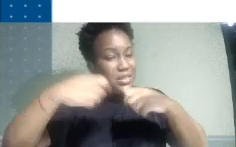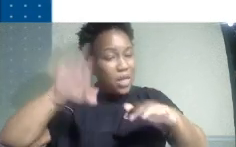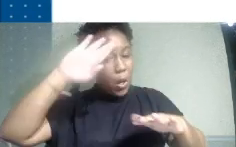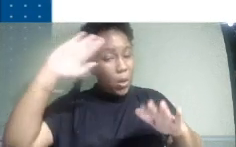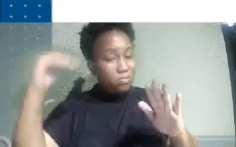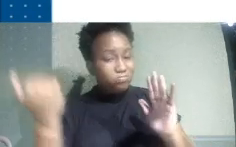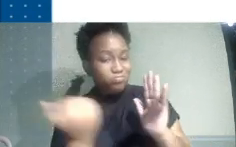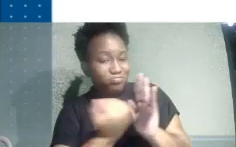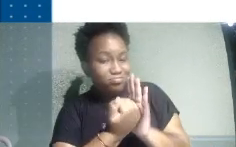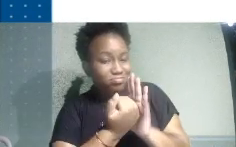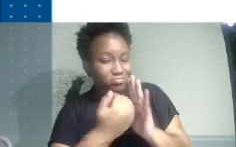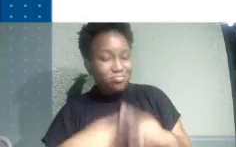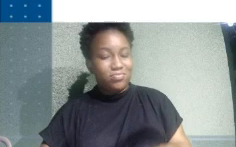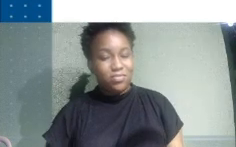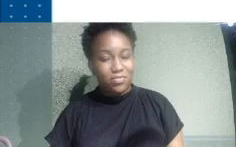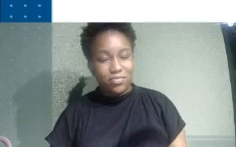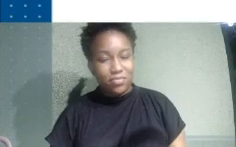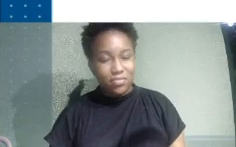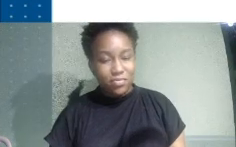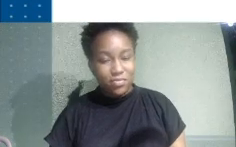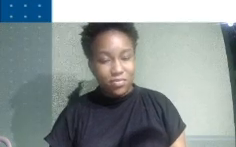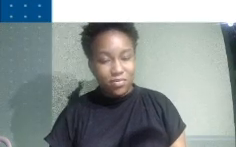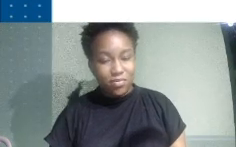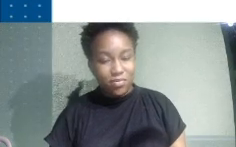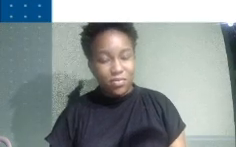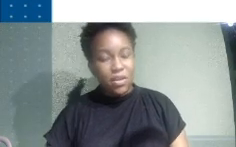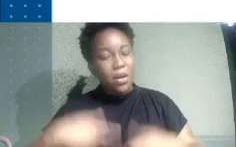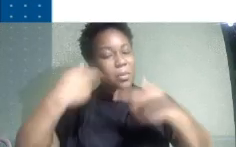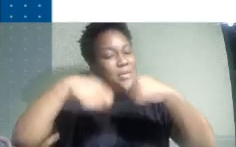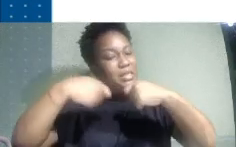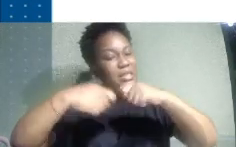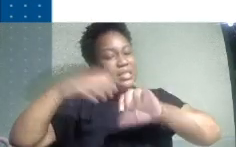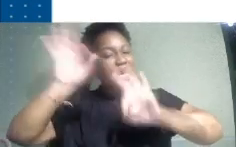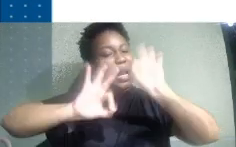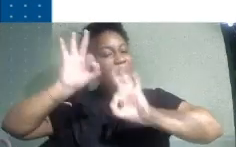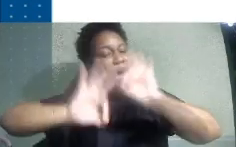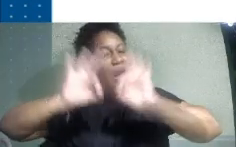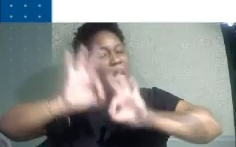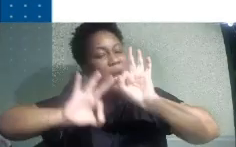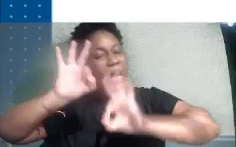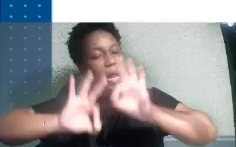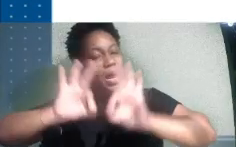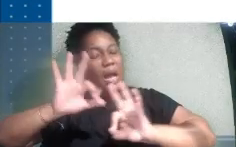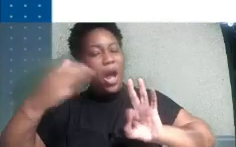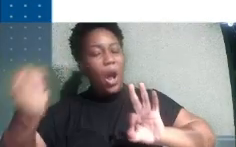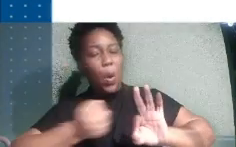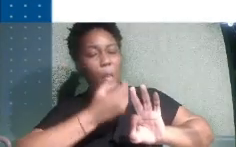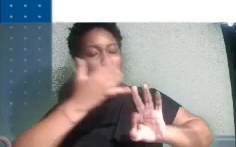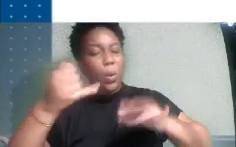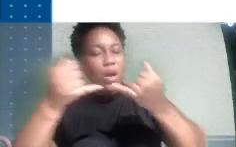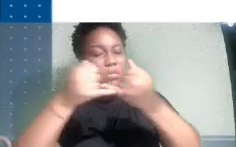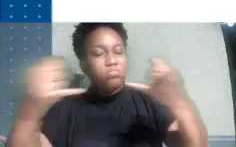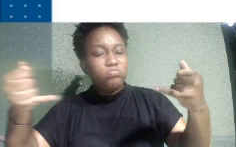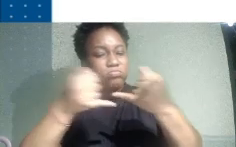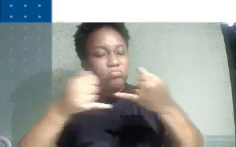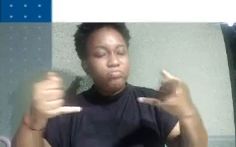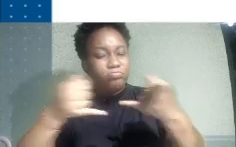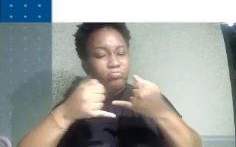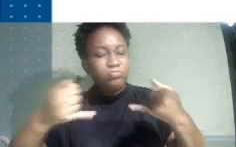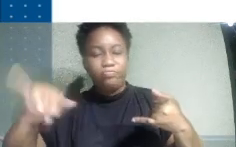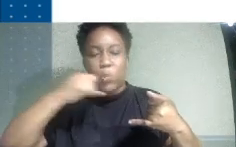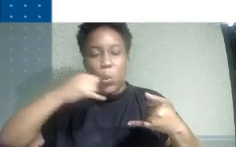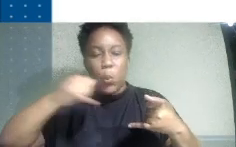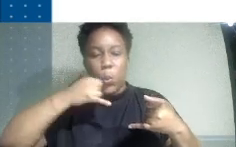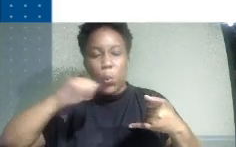O primeiro deles, eu preciso elaborar ou então projetar circuitos separados para a